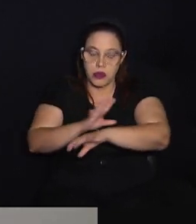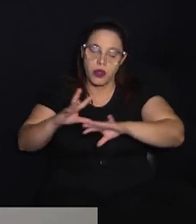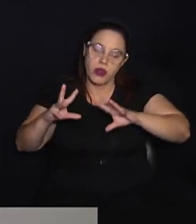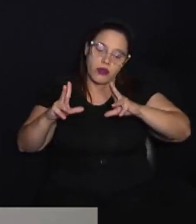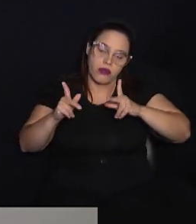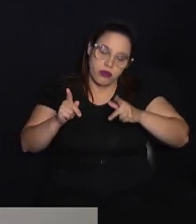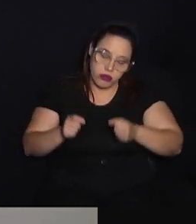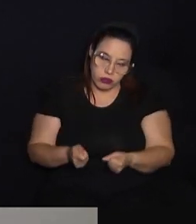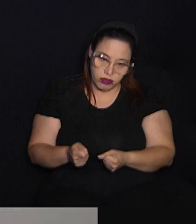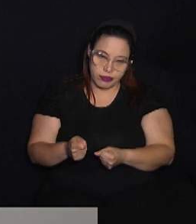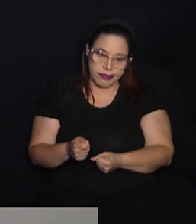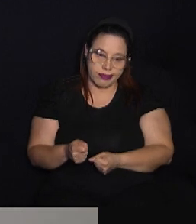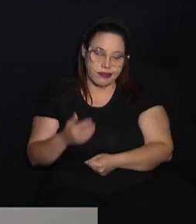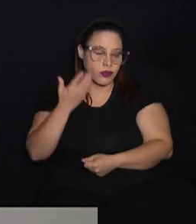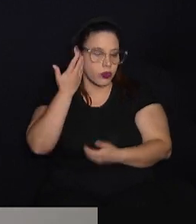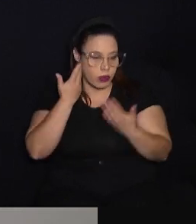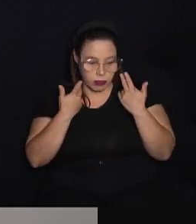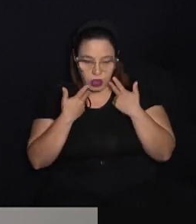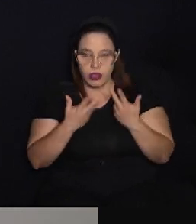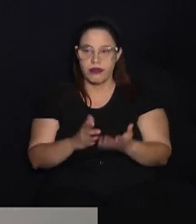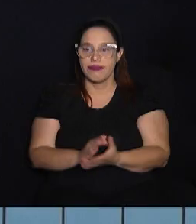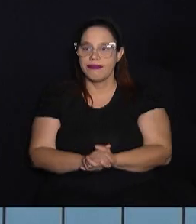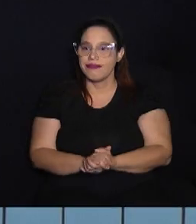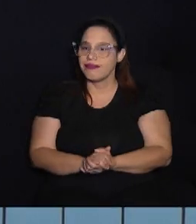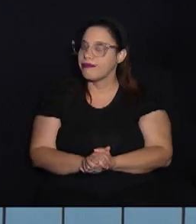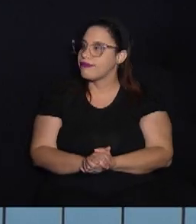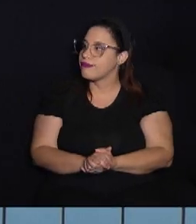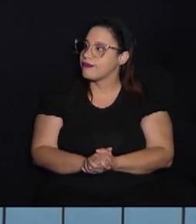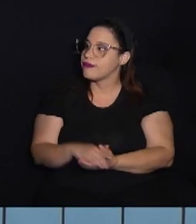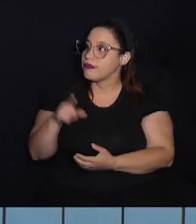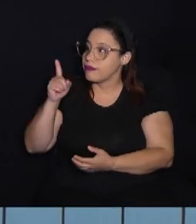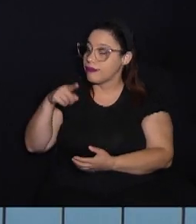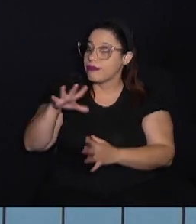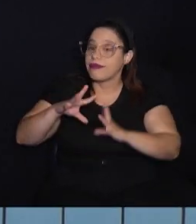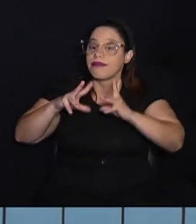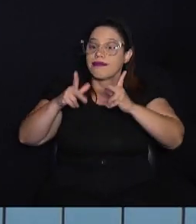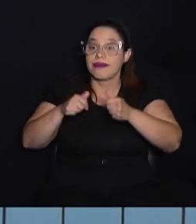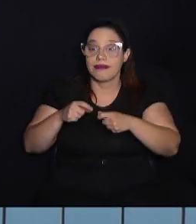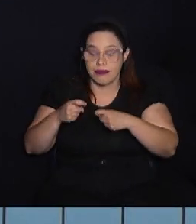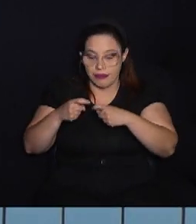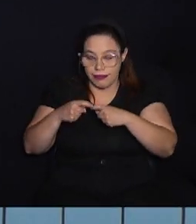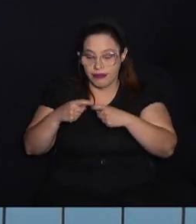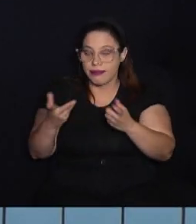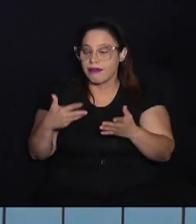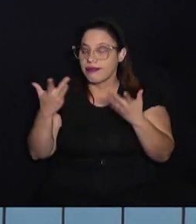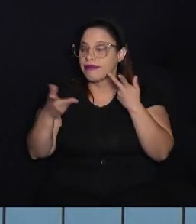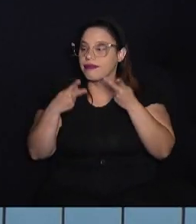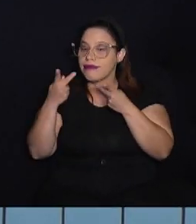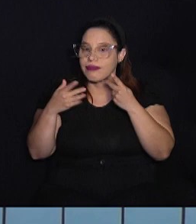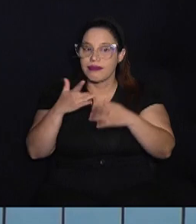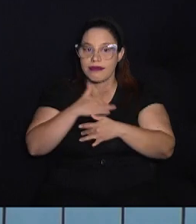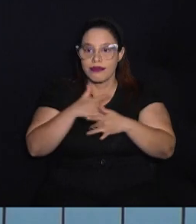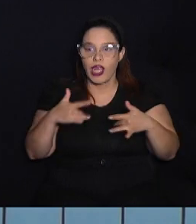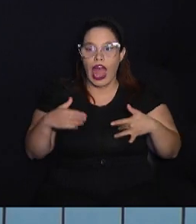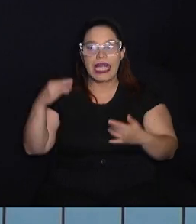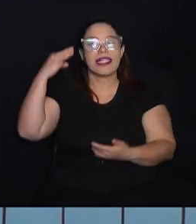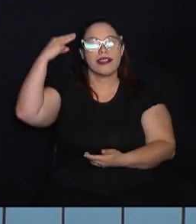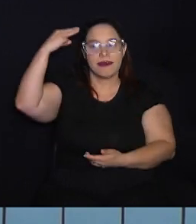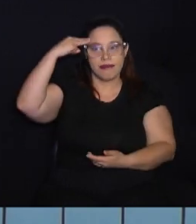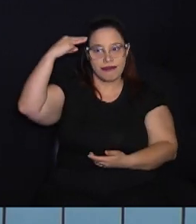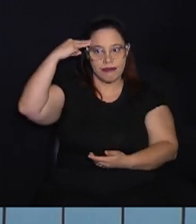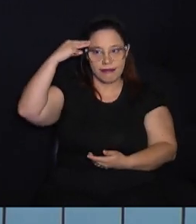geral e com a saúde com a pele. E além de tudo isso, né, doutora, como a gente falou aqui, a saúde mental também,